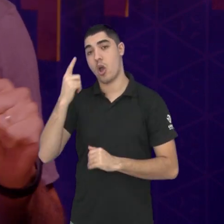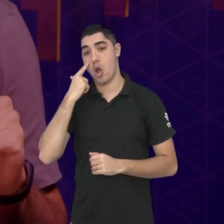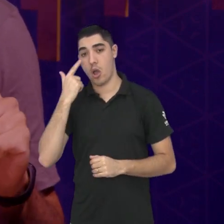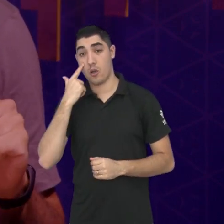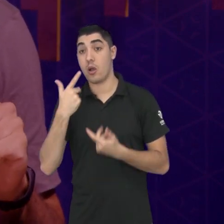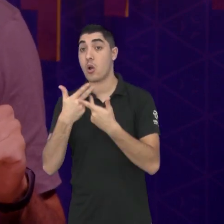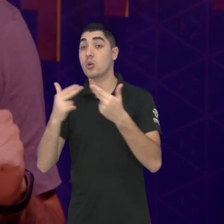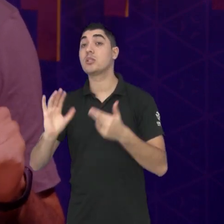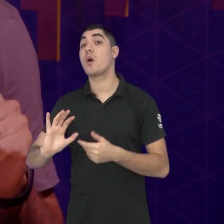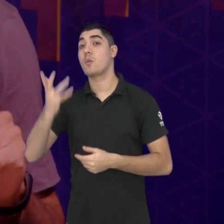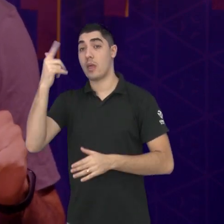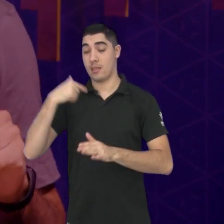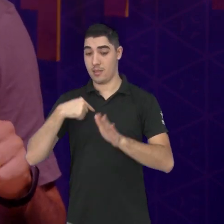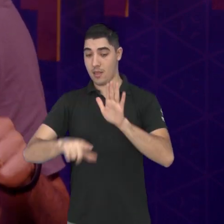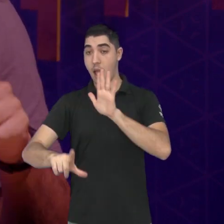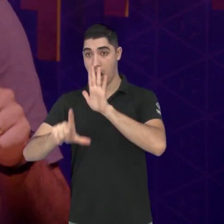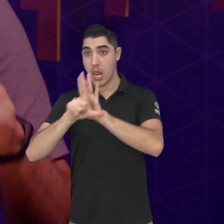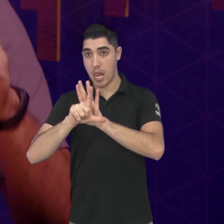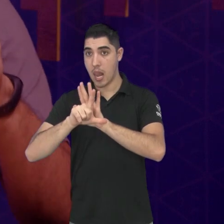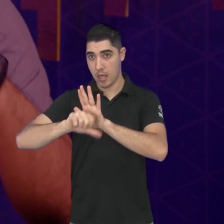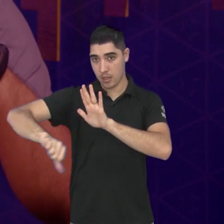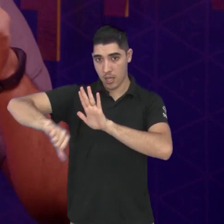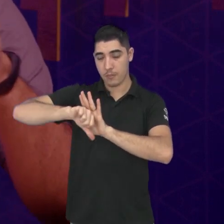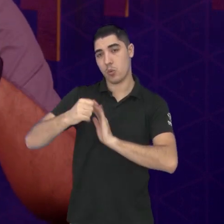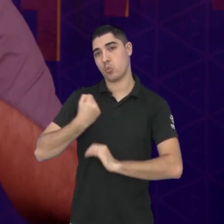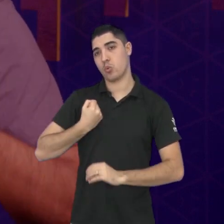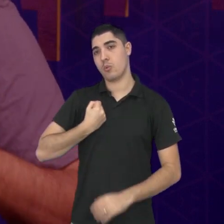Condições análogas à escravidão, segundo o Código Penal,